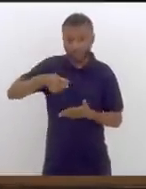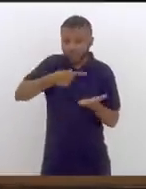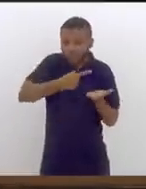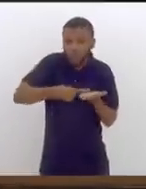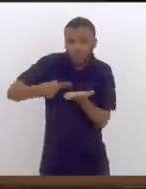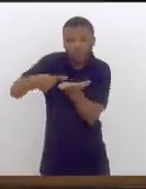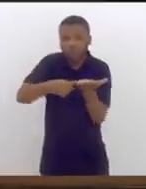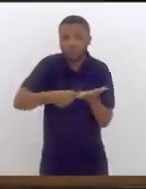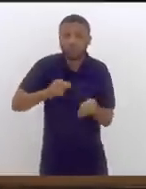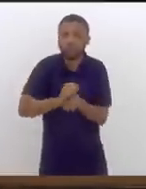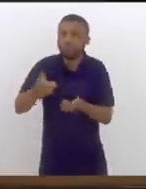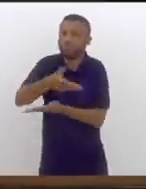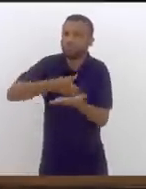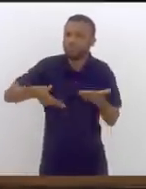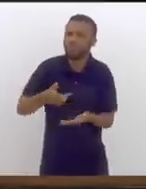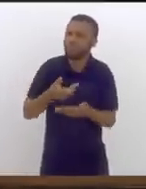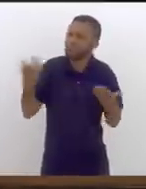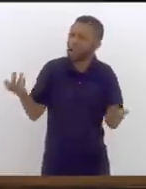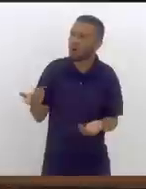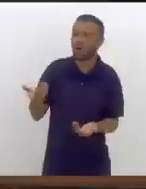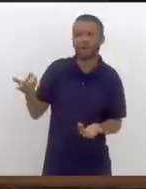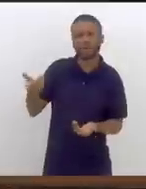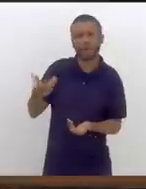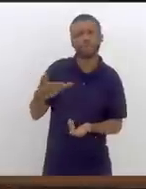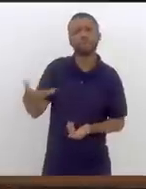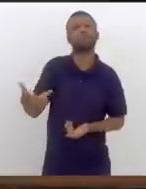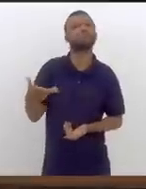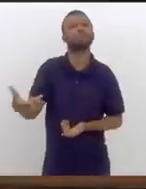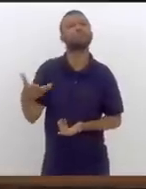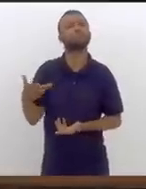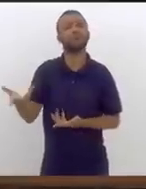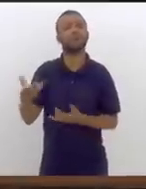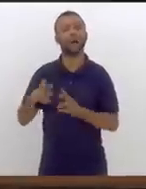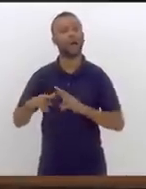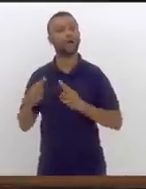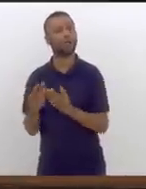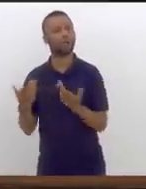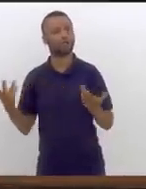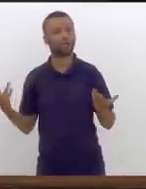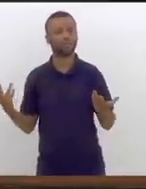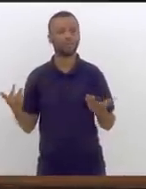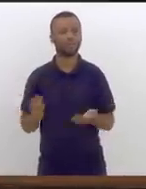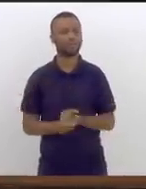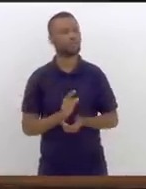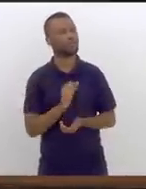para depois não falar assim para o Marcelo tá acelerando o processo Oi